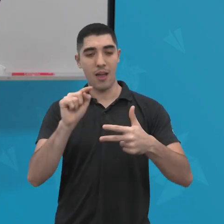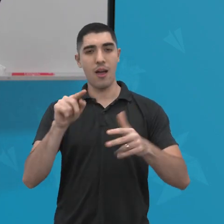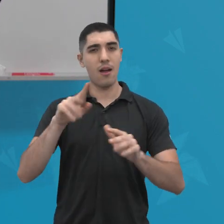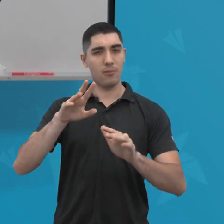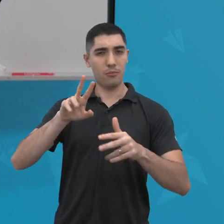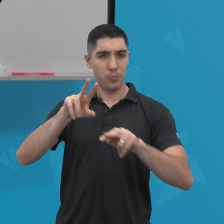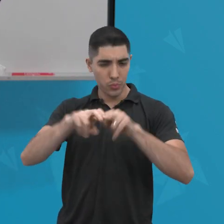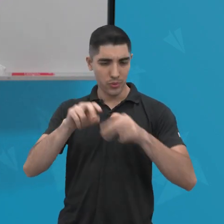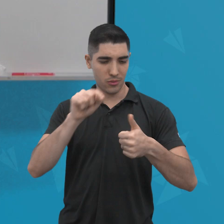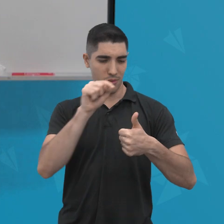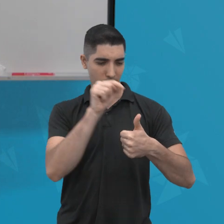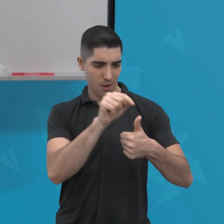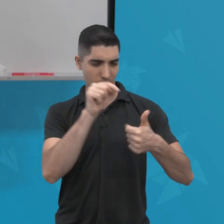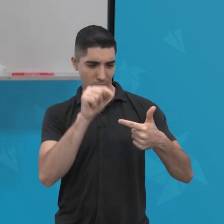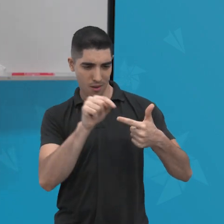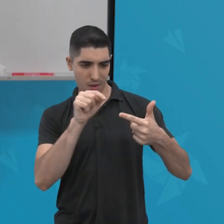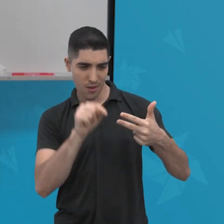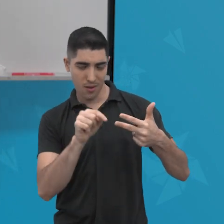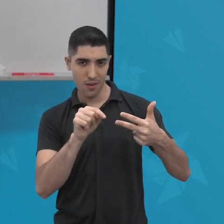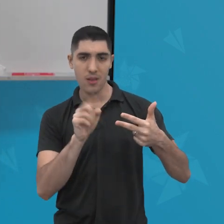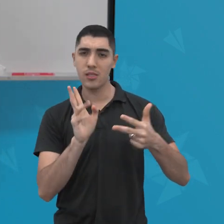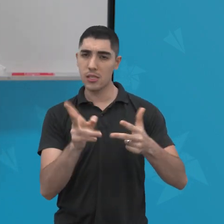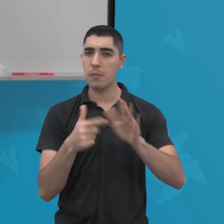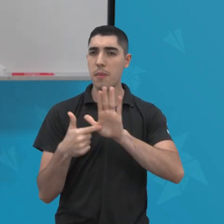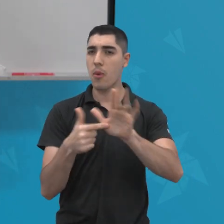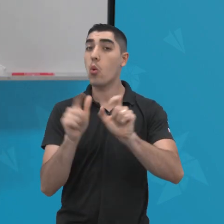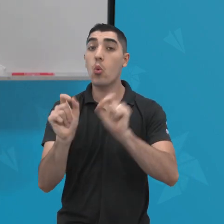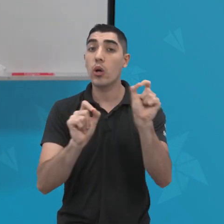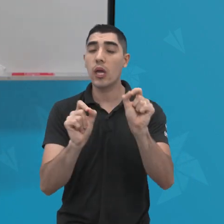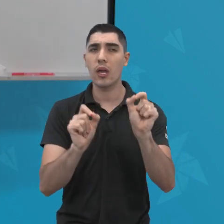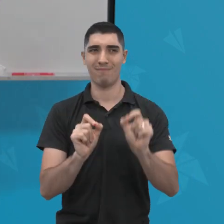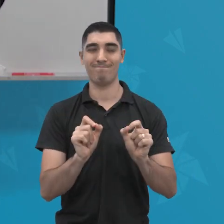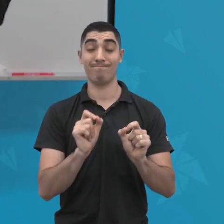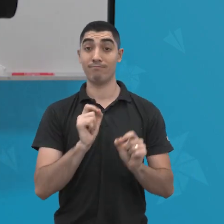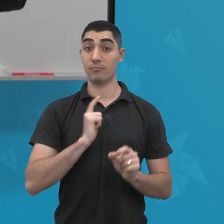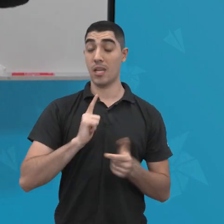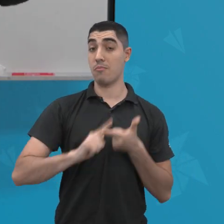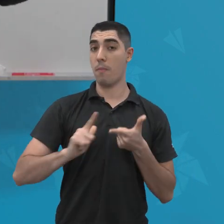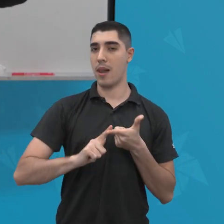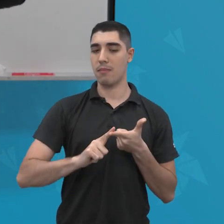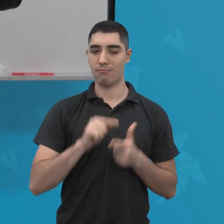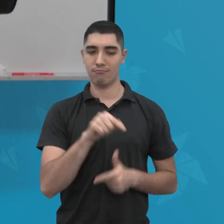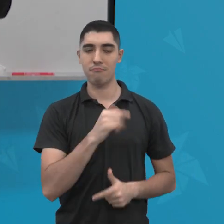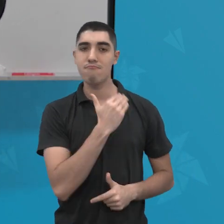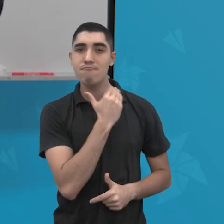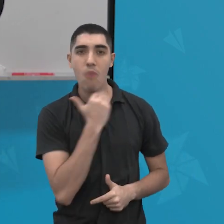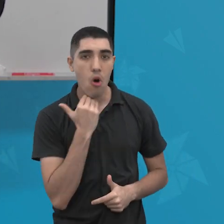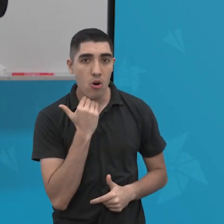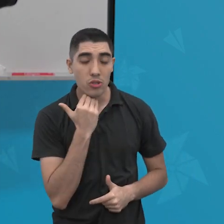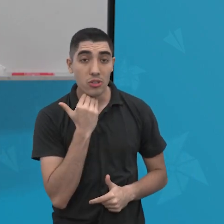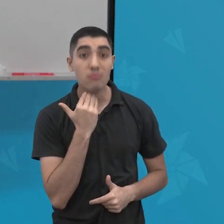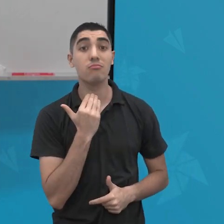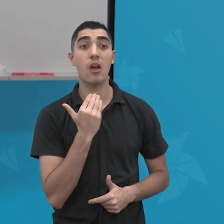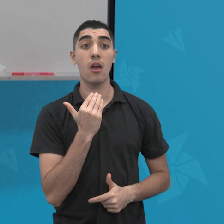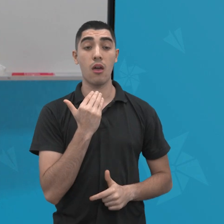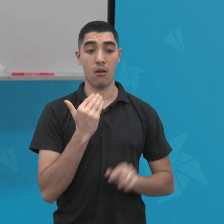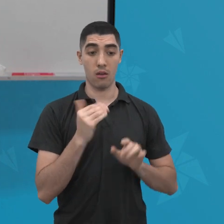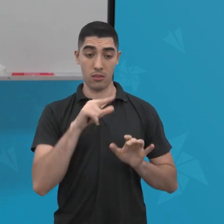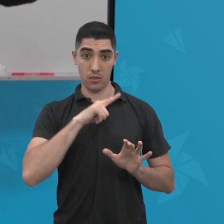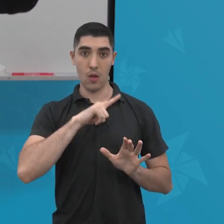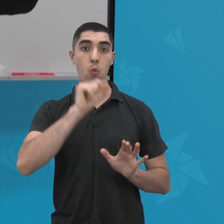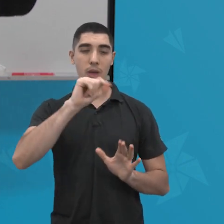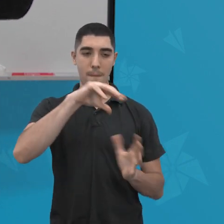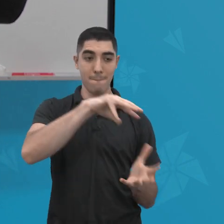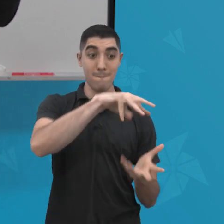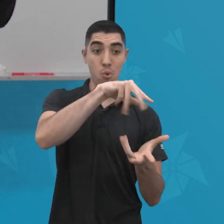tentem dar conta, por exemplo, do problema da morte, da ideia de que existe o mundo dos vivos, o